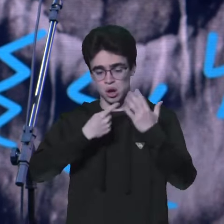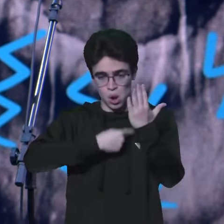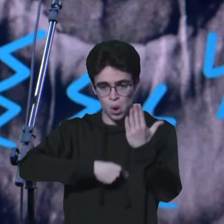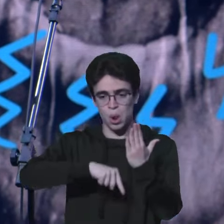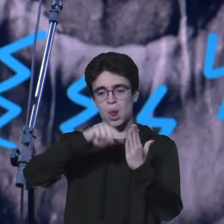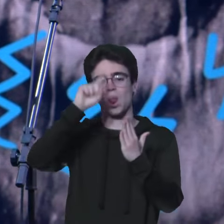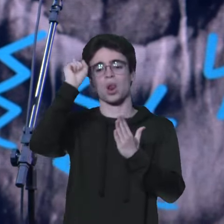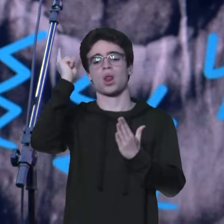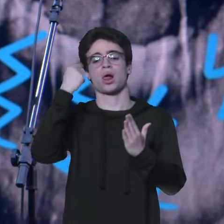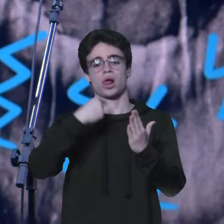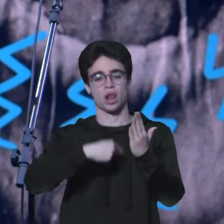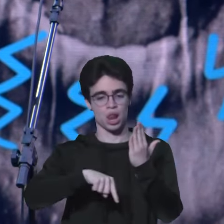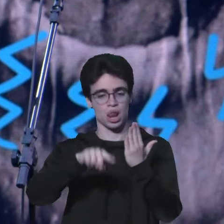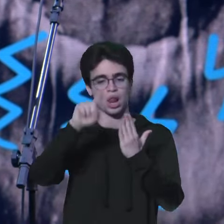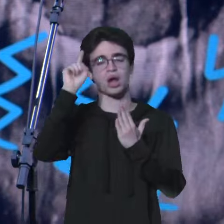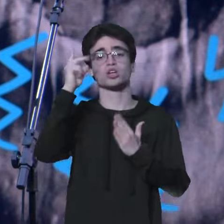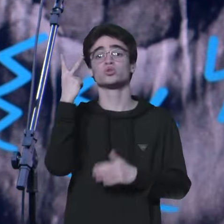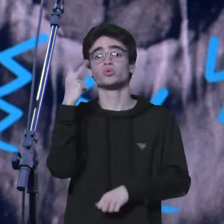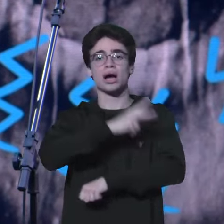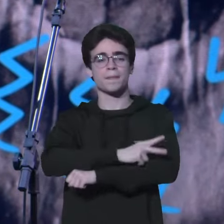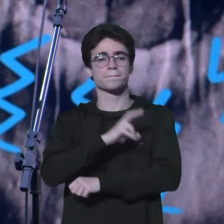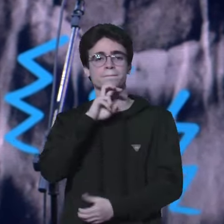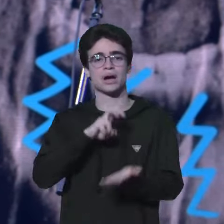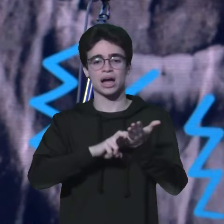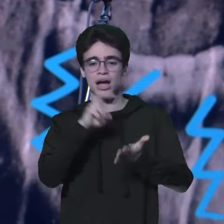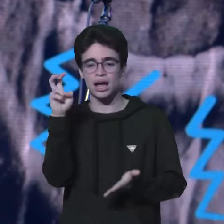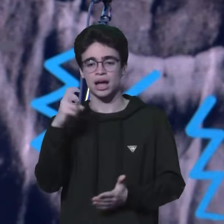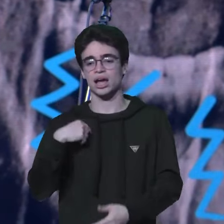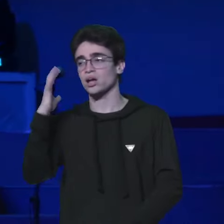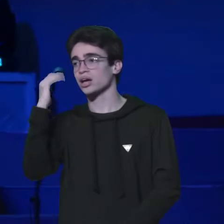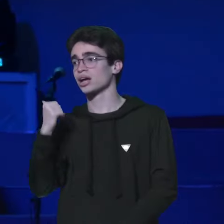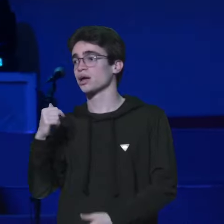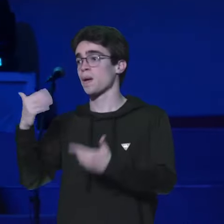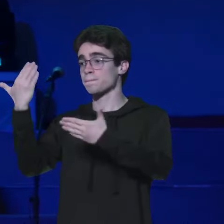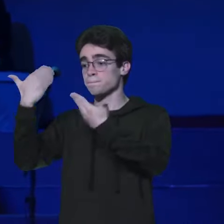até 2 da manhã, sabendo que tem prova às 7 da manhã.